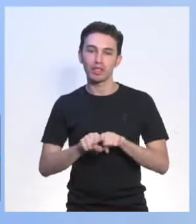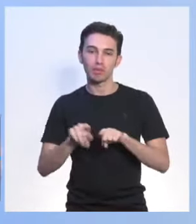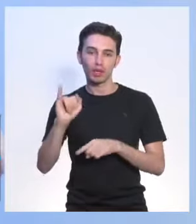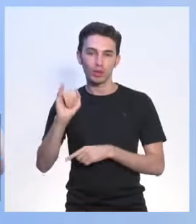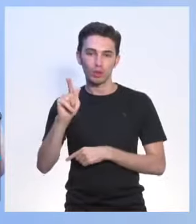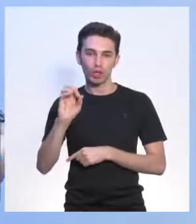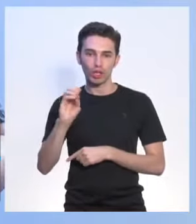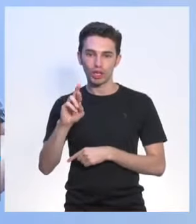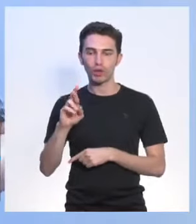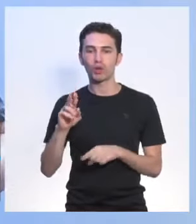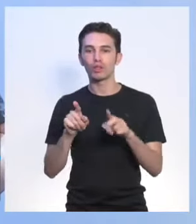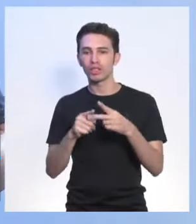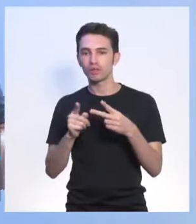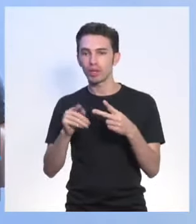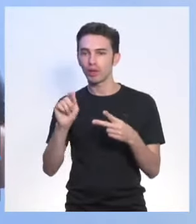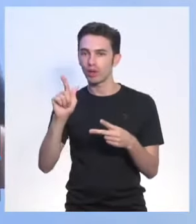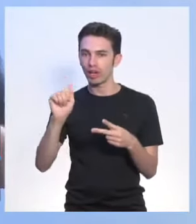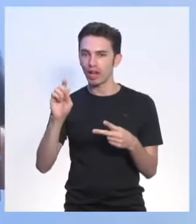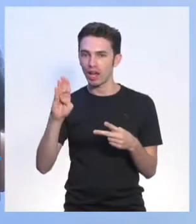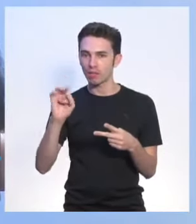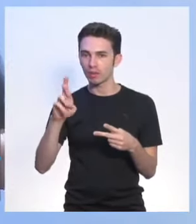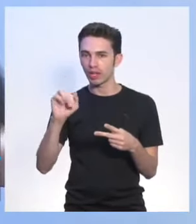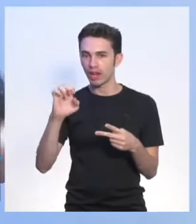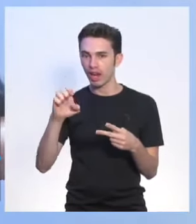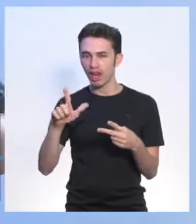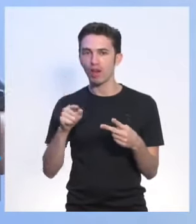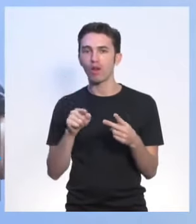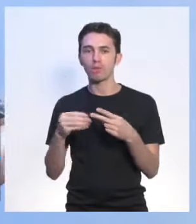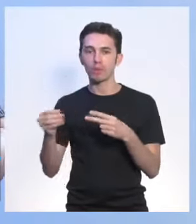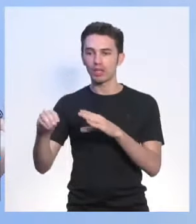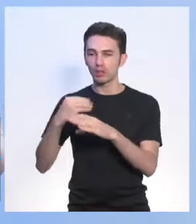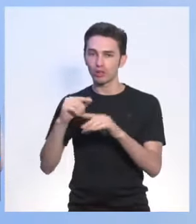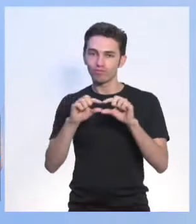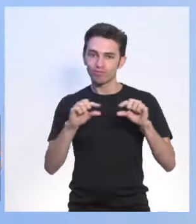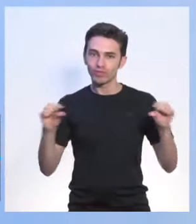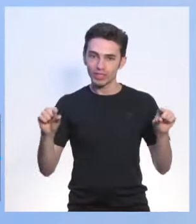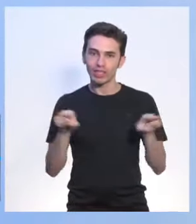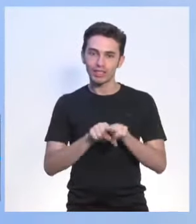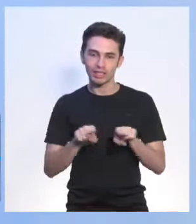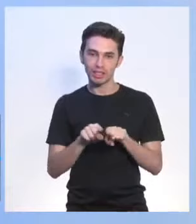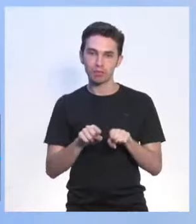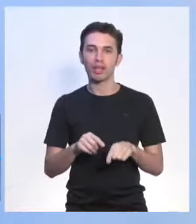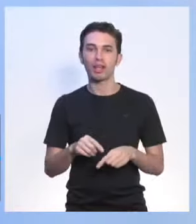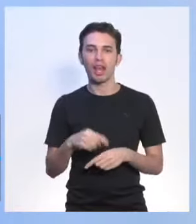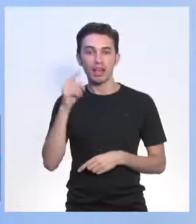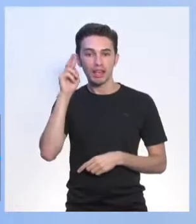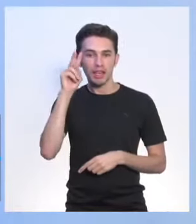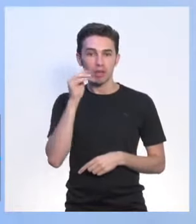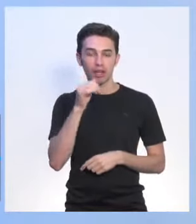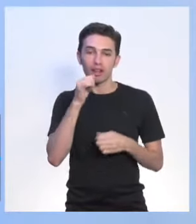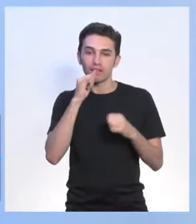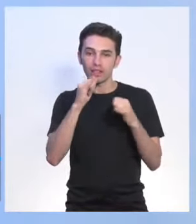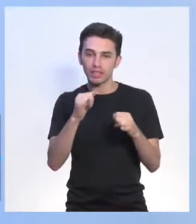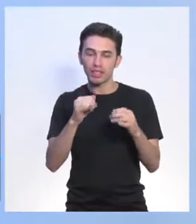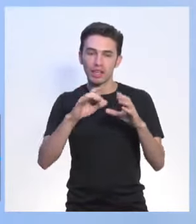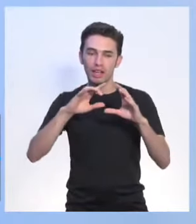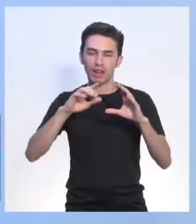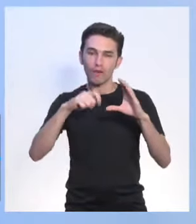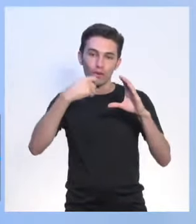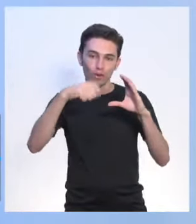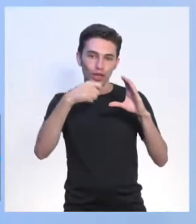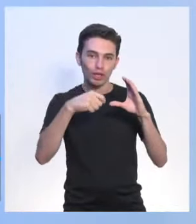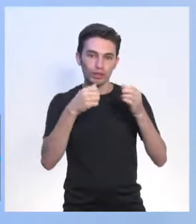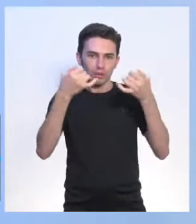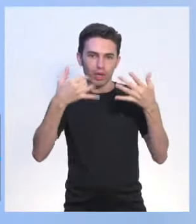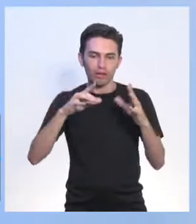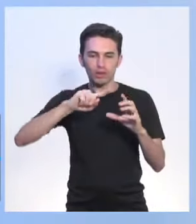Carlos e o Gabriel, eles mandaram sentenças para a gente. Eu perguntei aí qual era o processo que aconteceu com aquela bola que nós assistimos, né? Então,